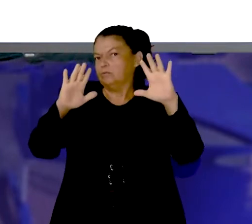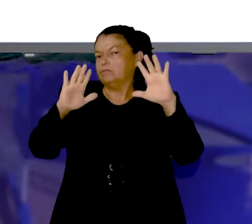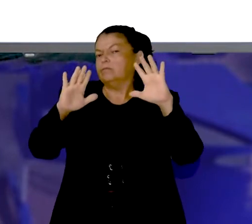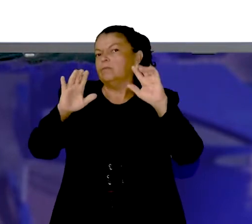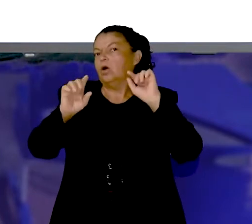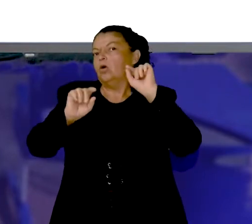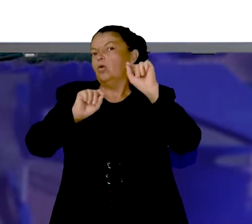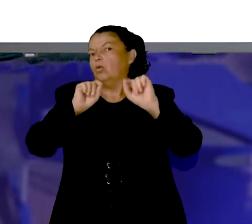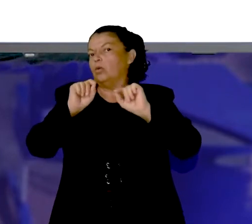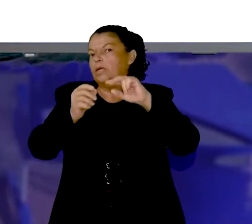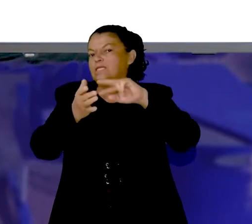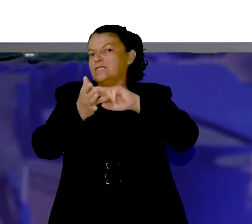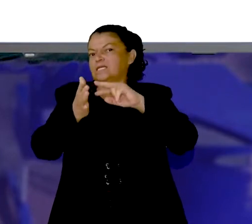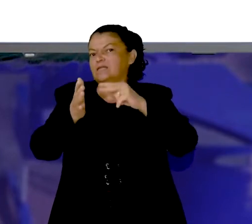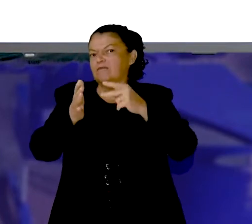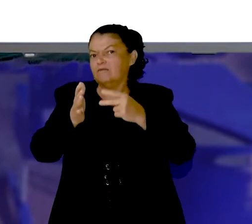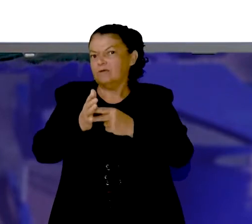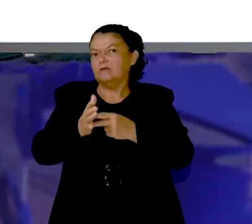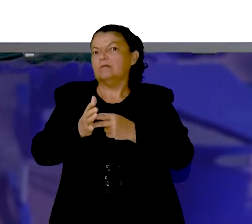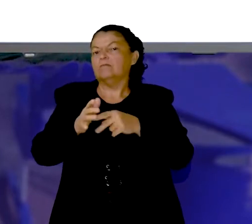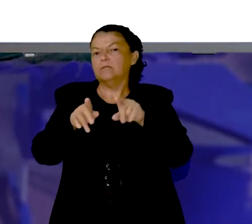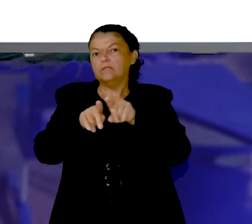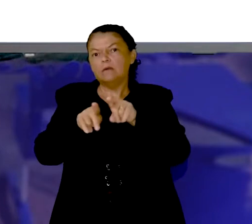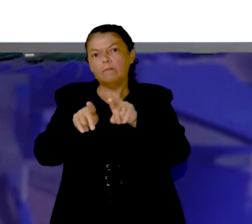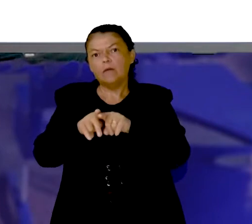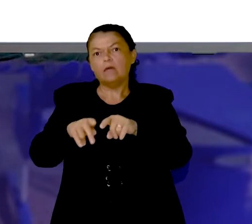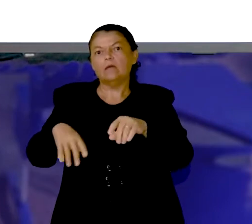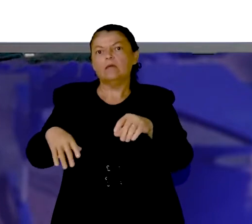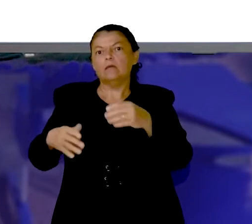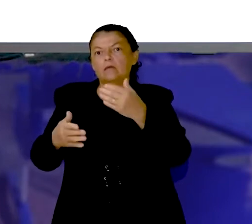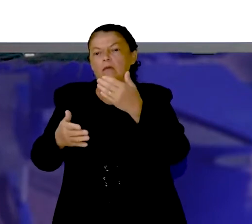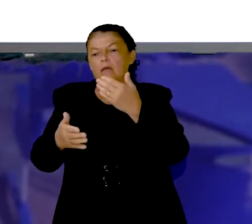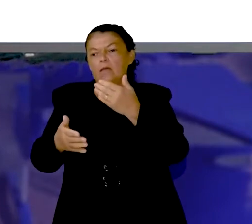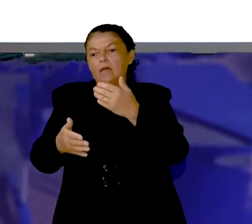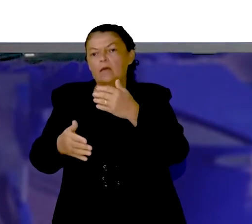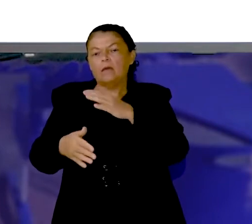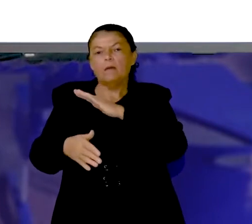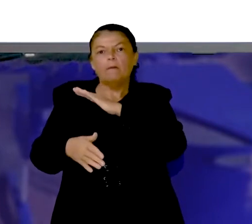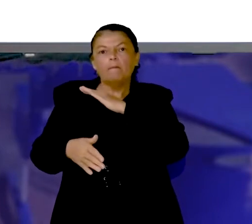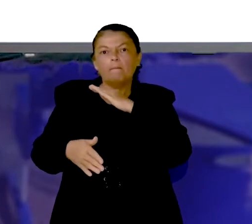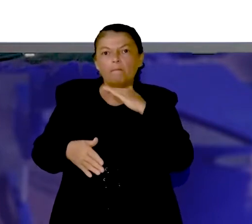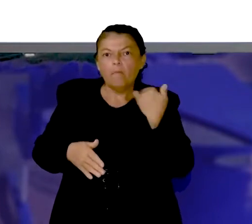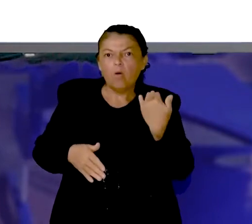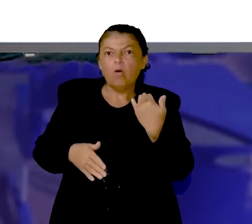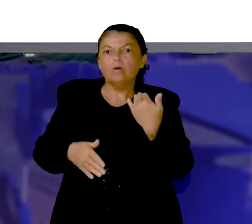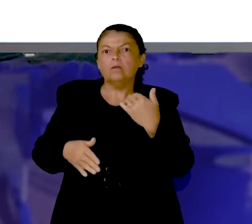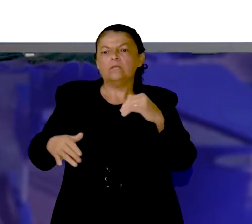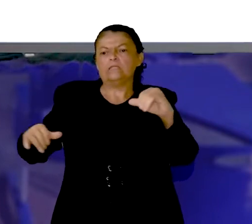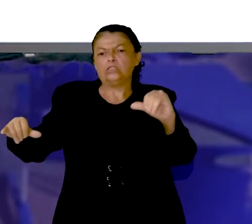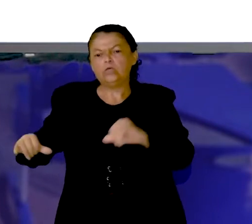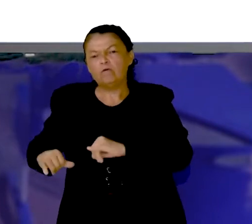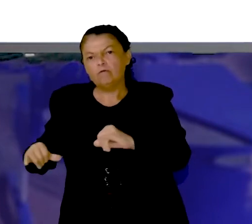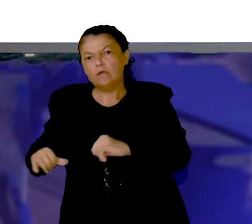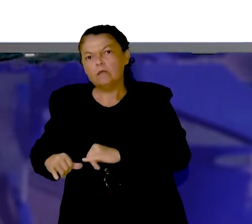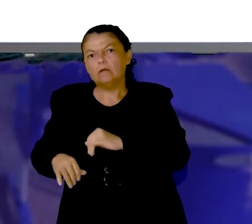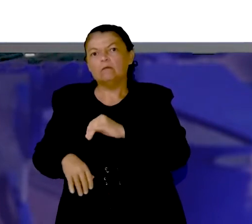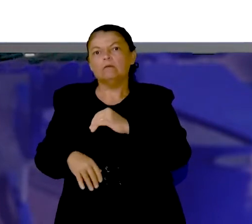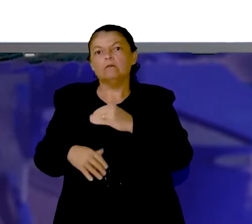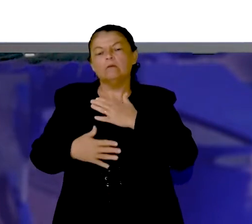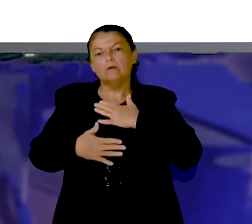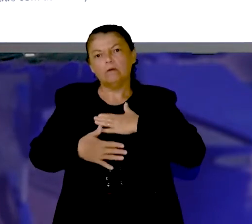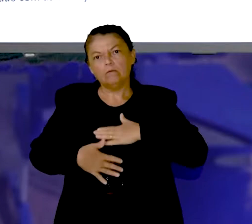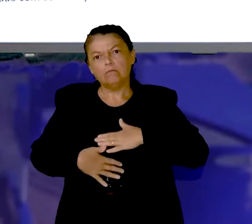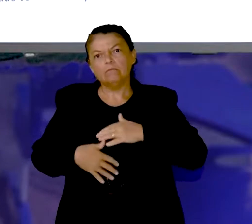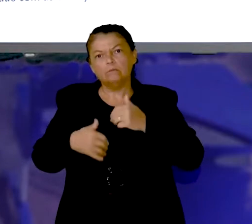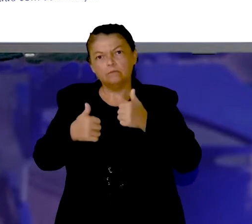minimizar o sofrimento que é a perda. Então, esse tipo de tabu existe na nossa cultura e é